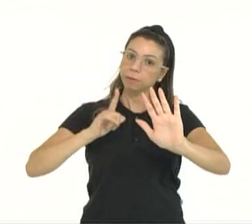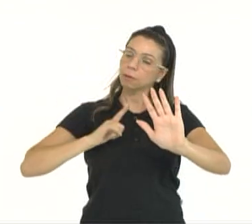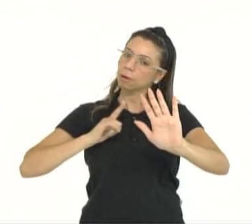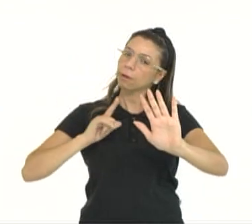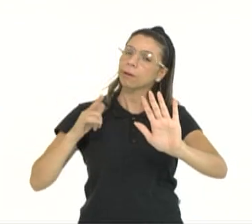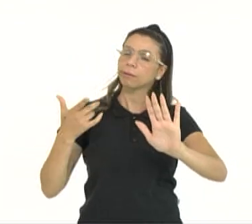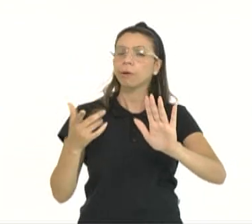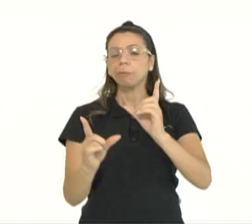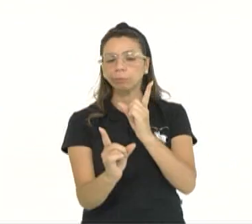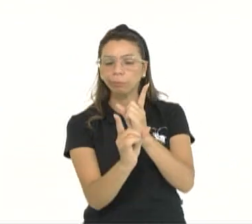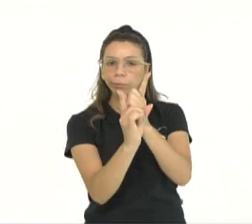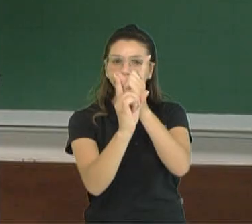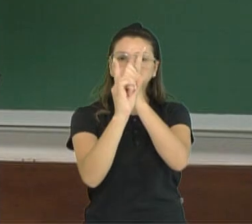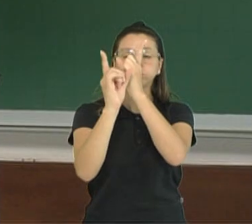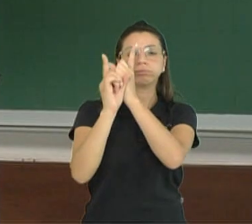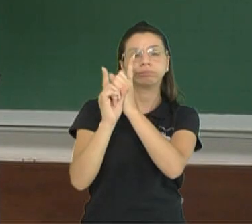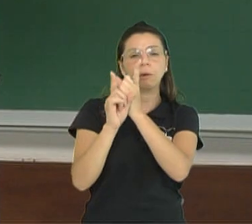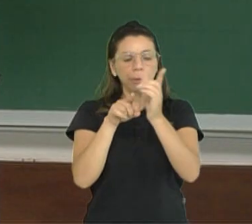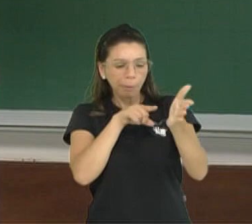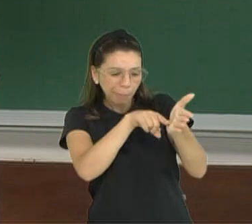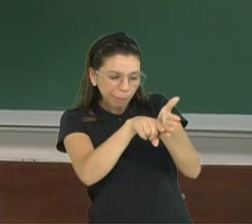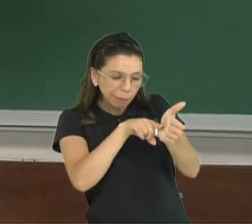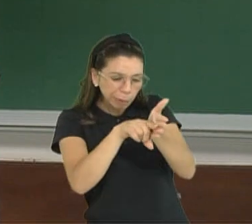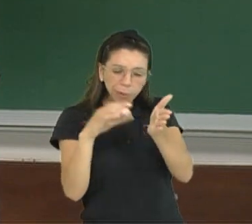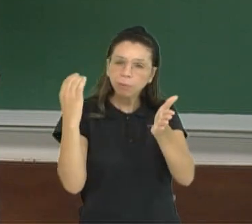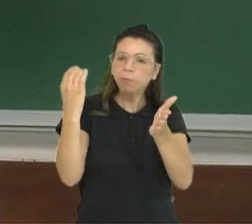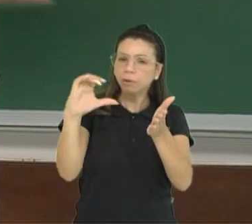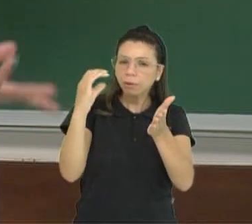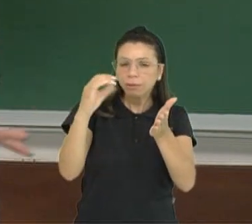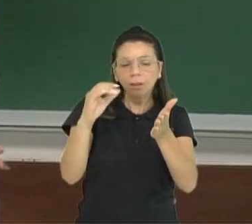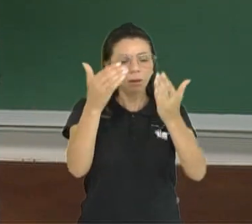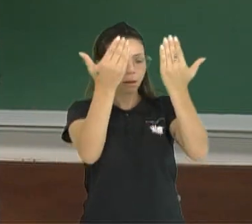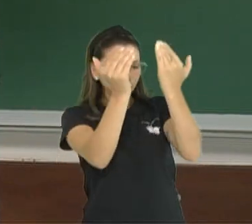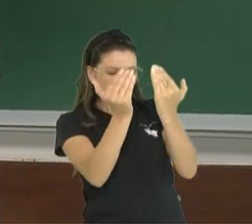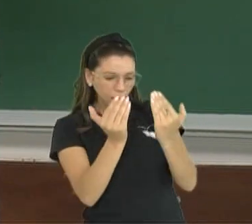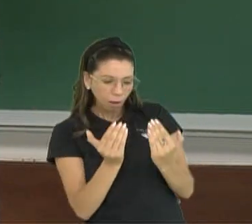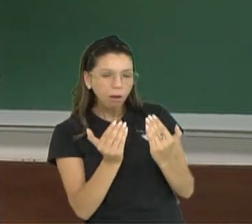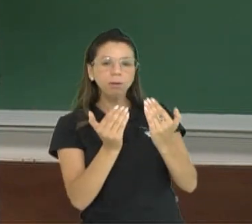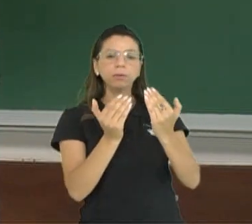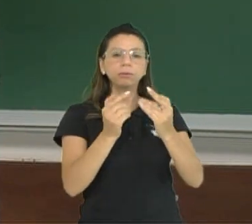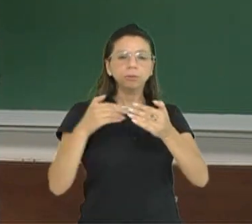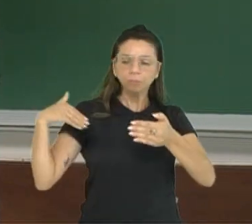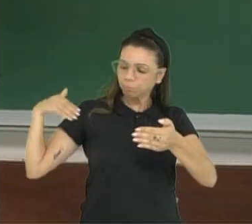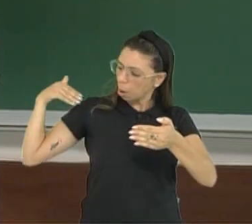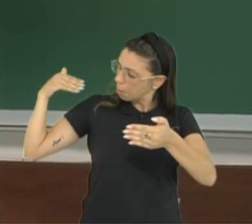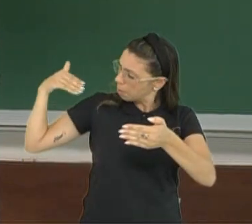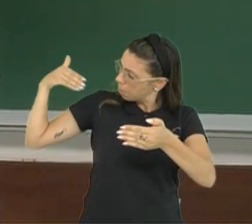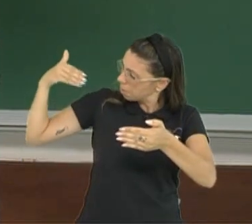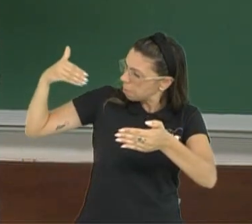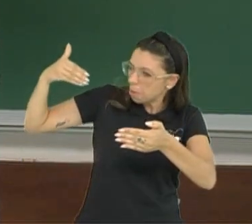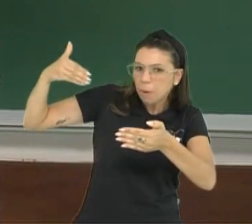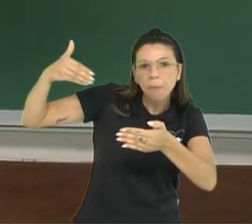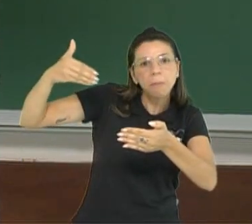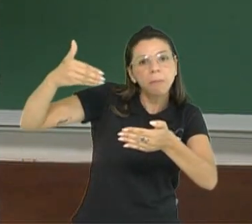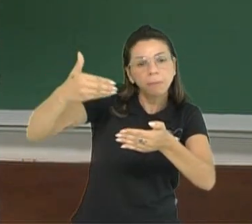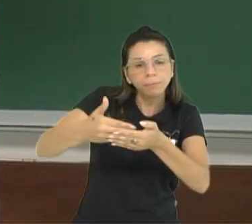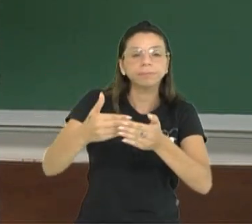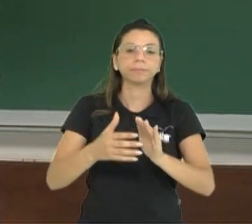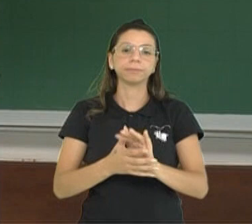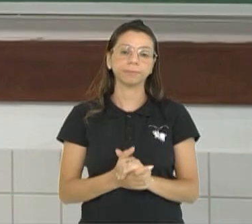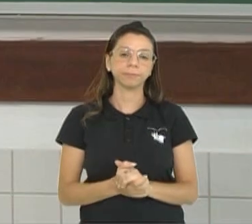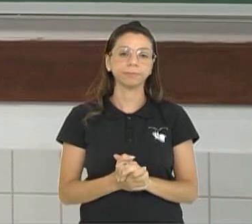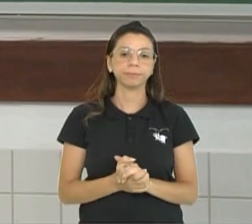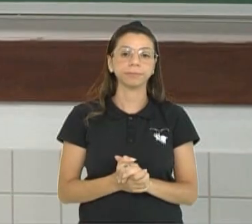todas encontradas através de várias pesquisas científicas, análises, né, ao longo de séculos.